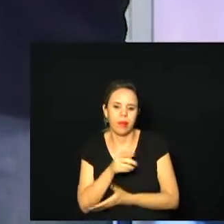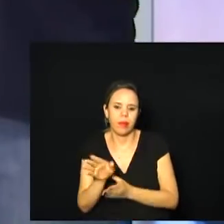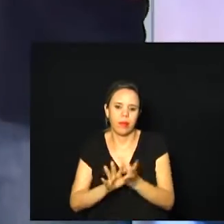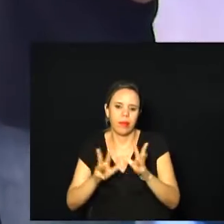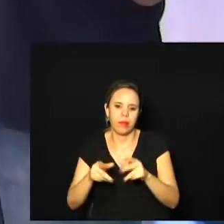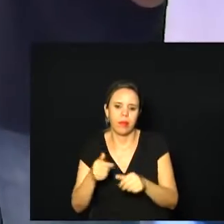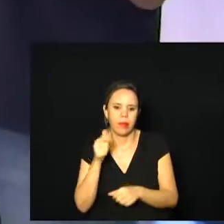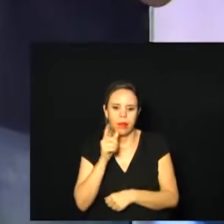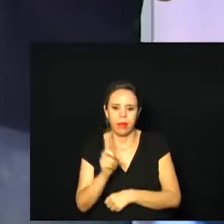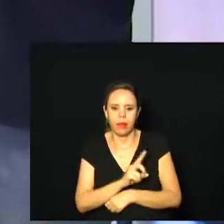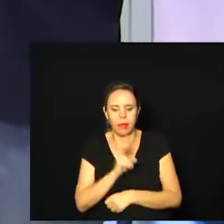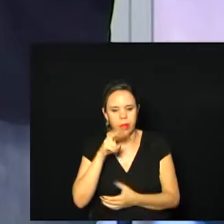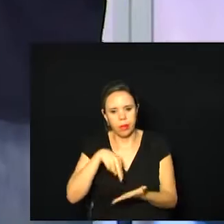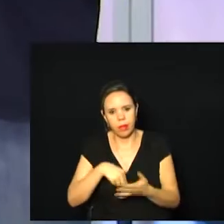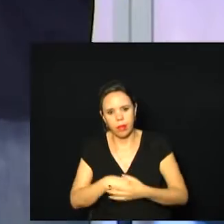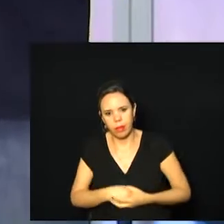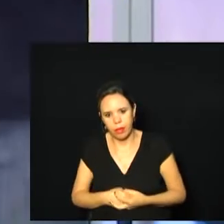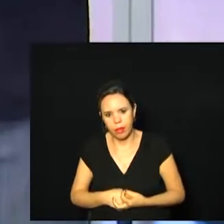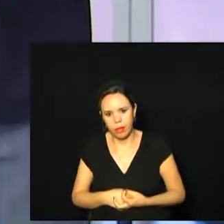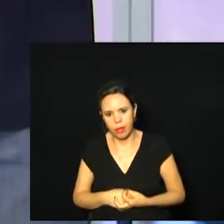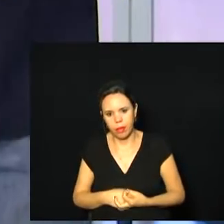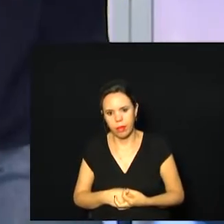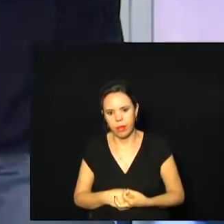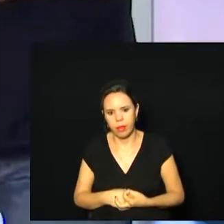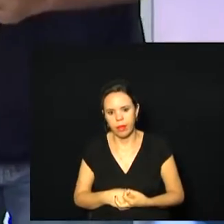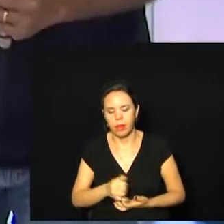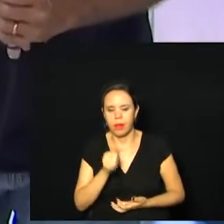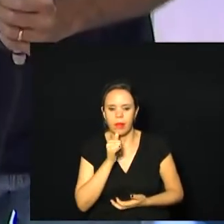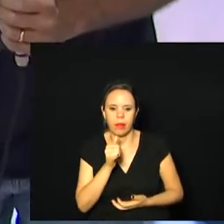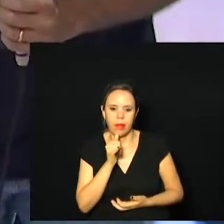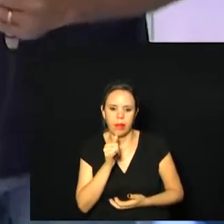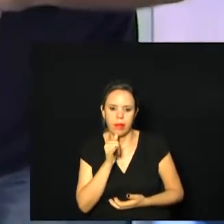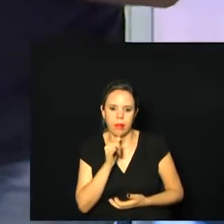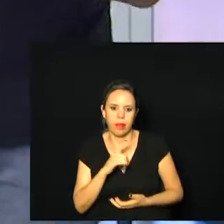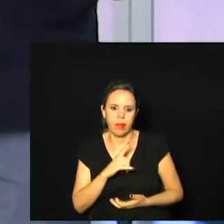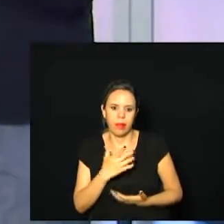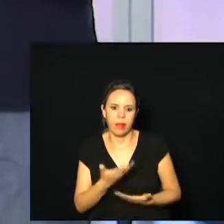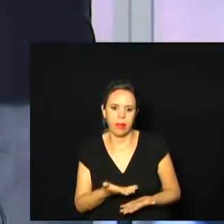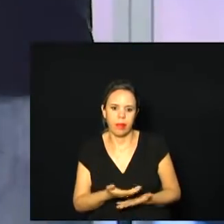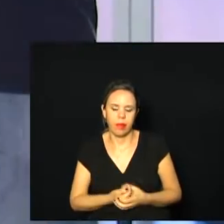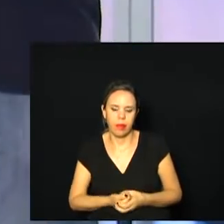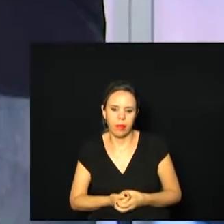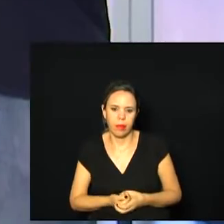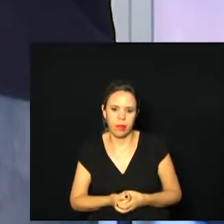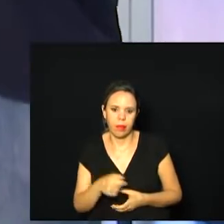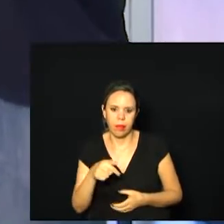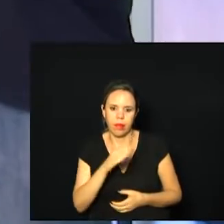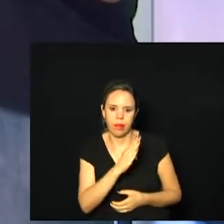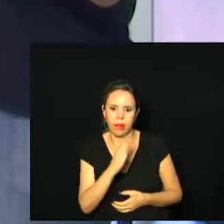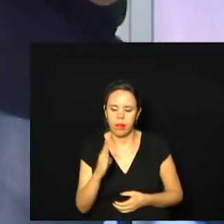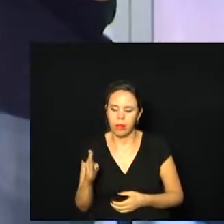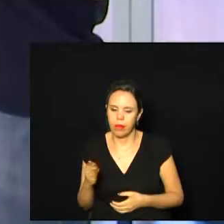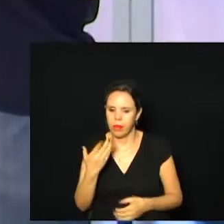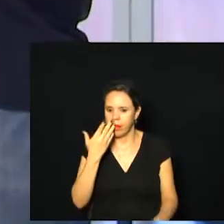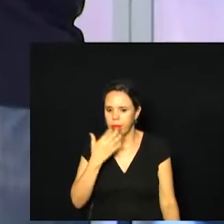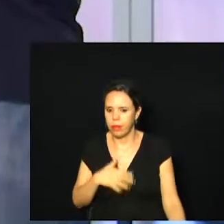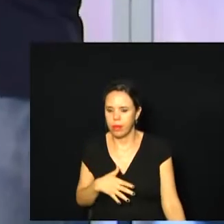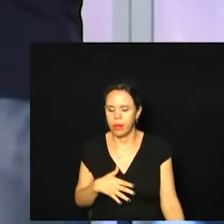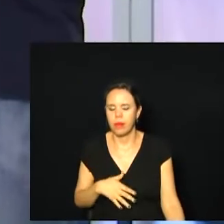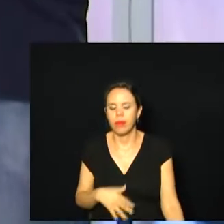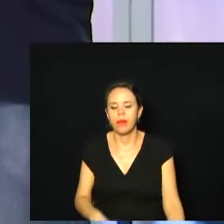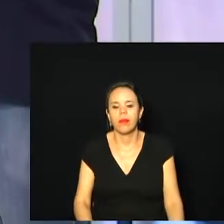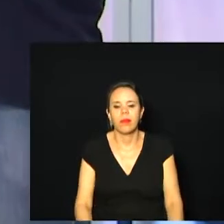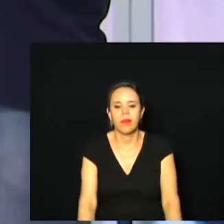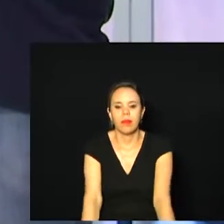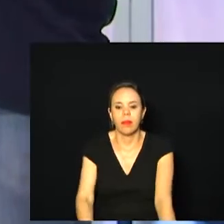todos a virem aqui para lê-lo. Bom, quantos exemplares vocês têm aqui na Biblioteca Infantil Monteiro Lobato? Em